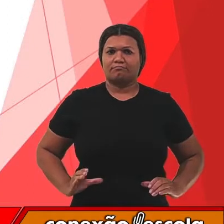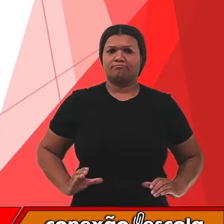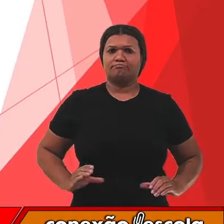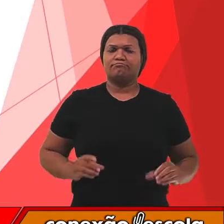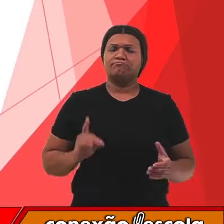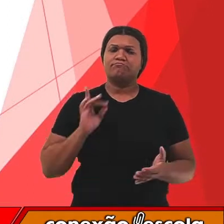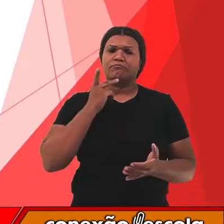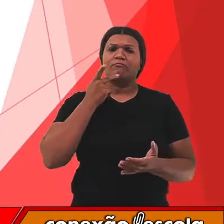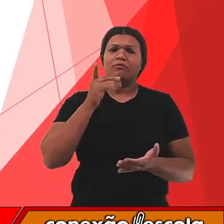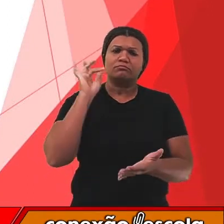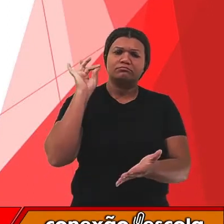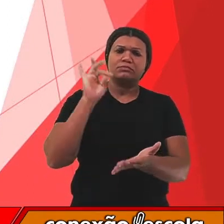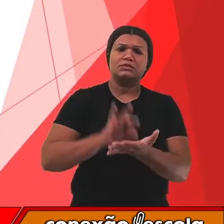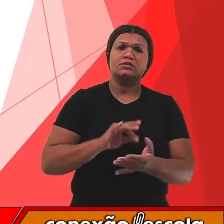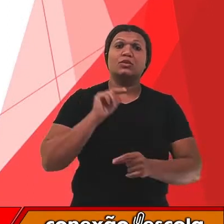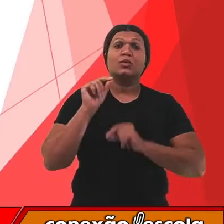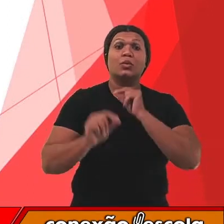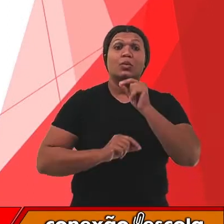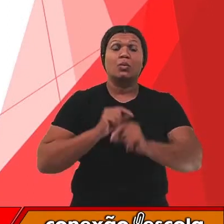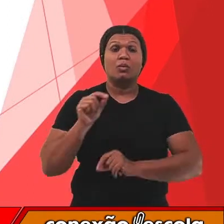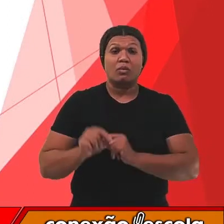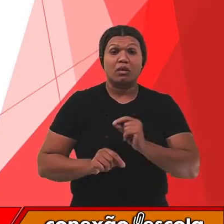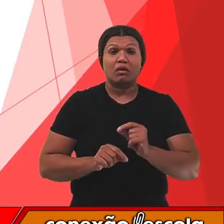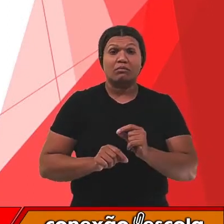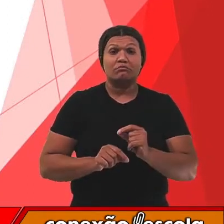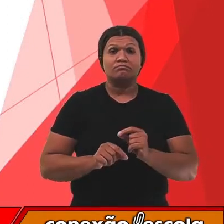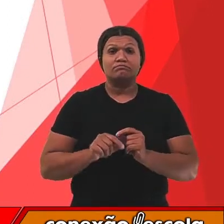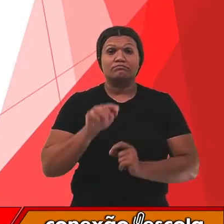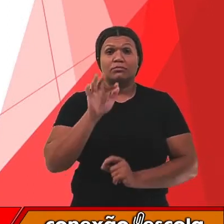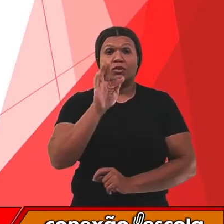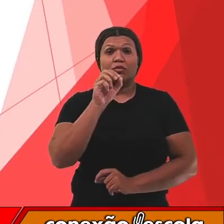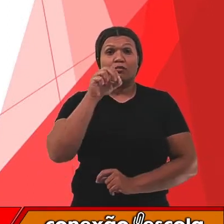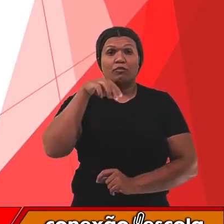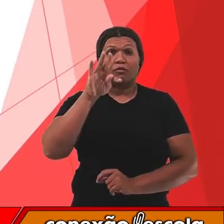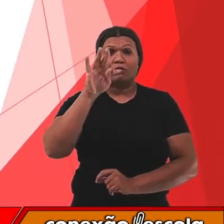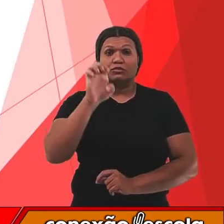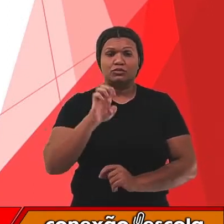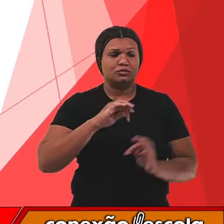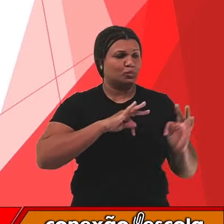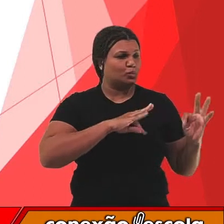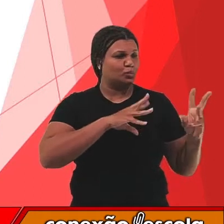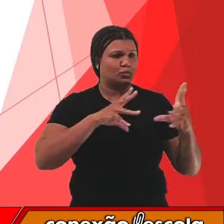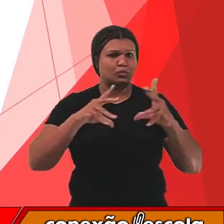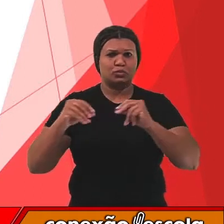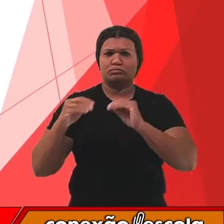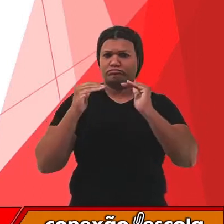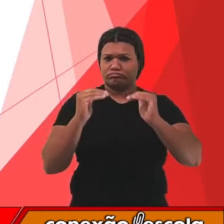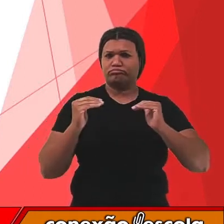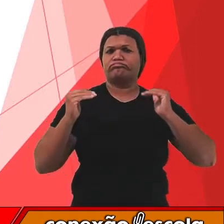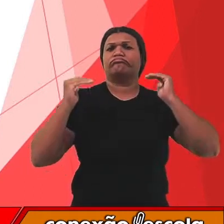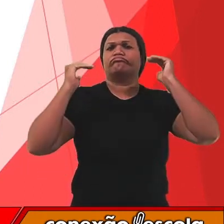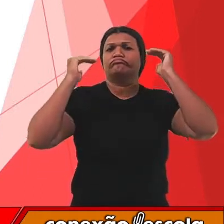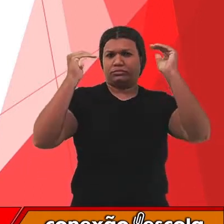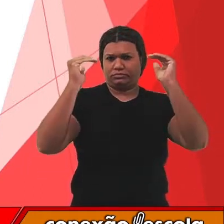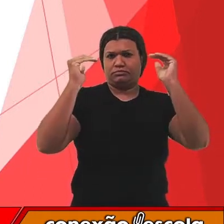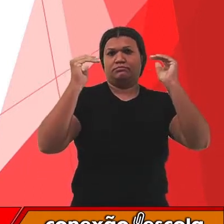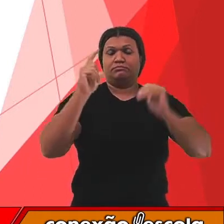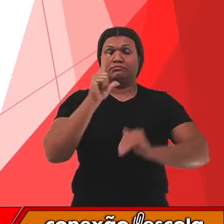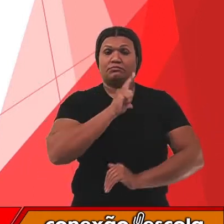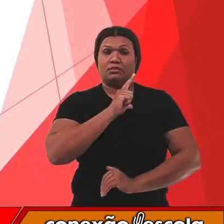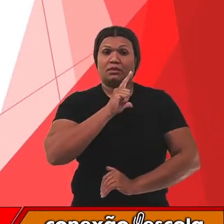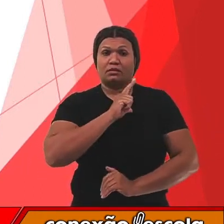afirmou que a fonte de toda soberania reside